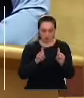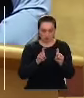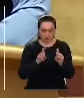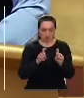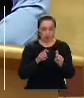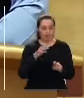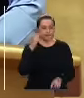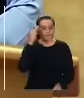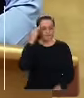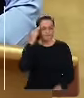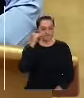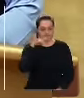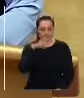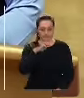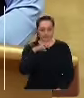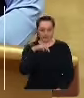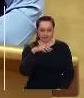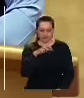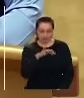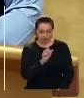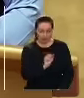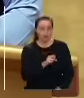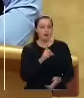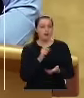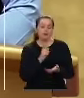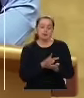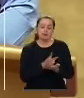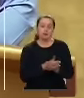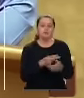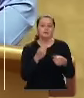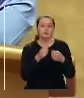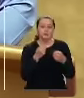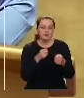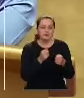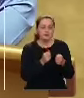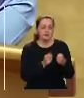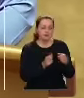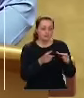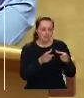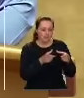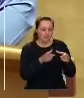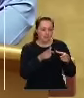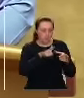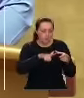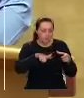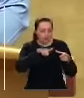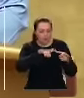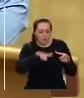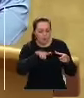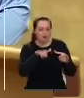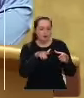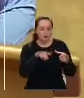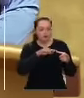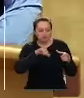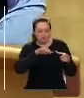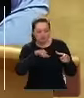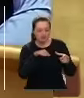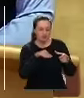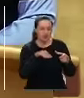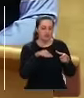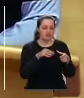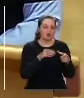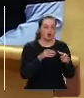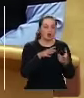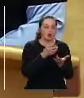ficar mais limpo, para ficar mais vazio, ela limpa, né? Hã? Fica mais leve, né, o HD. Mas o